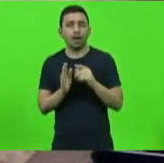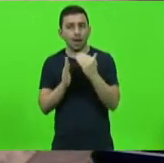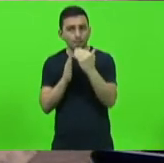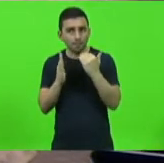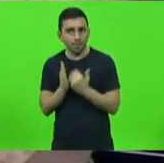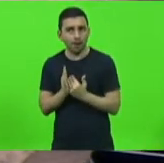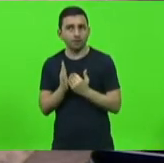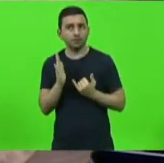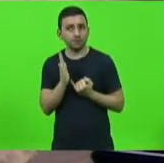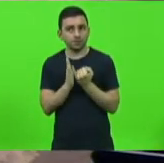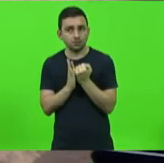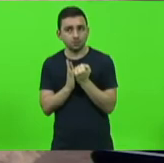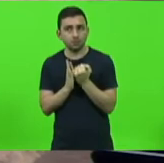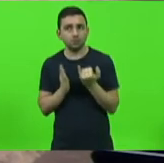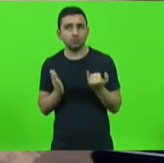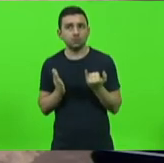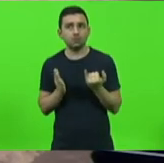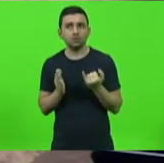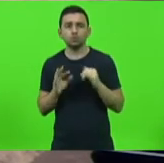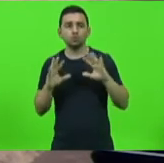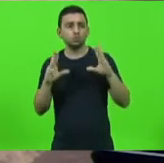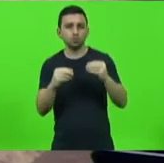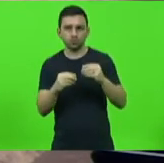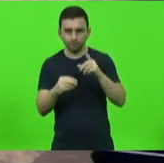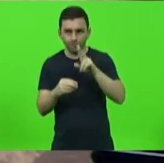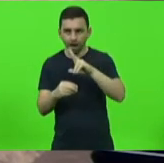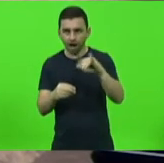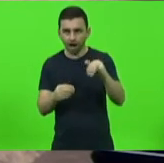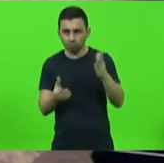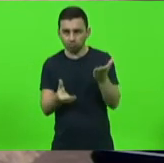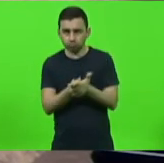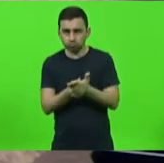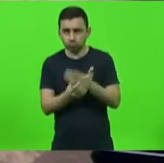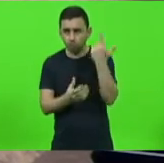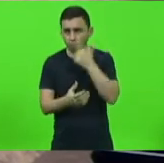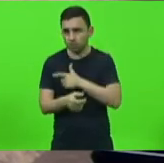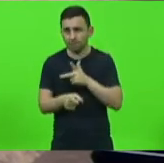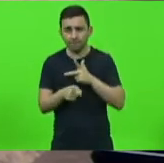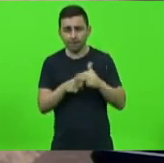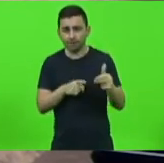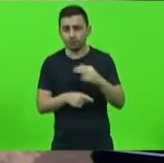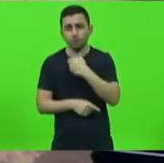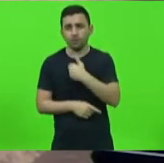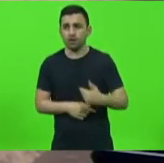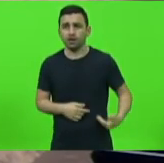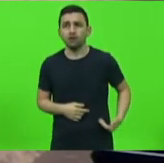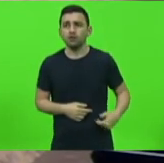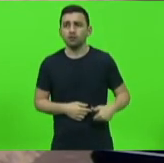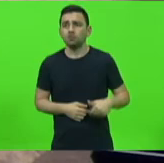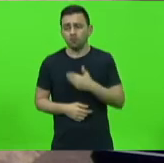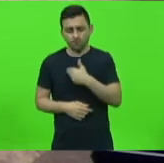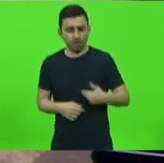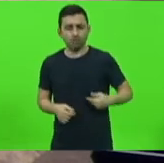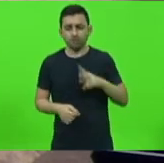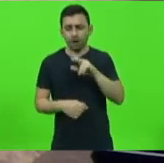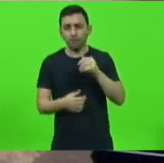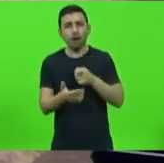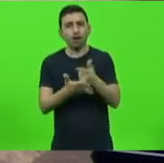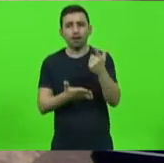inflação, para ver se todos não vão entrar na justiça e vão ganhar do governo e vão ter que, o governo vai ter que pagar. Nós não podemos